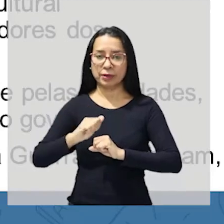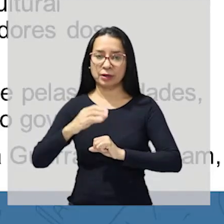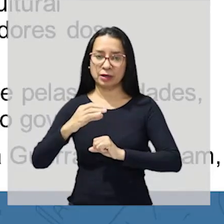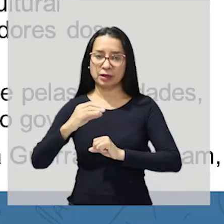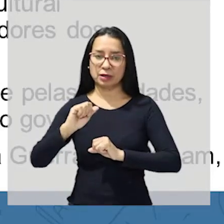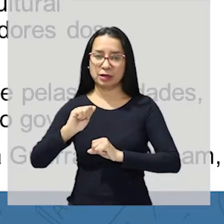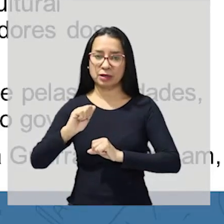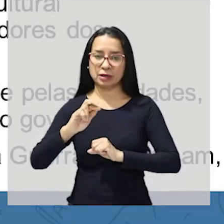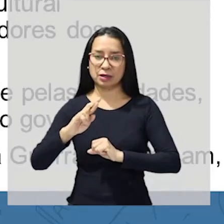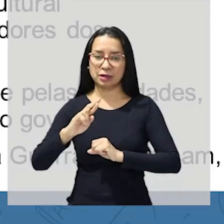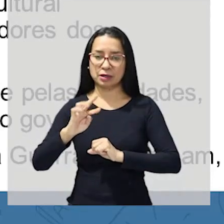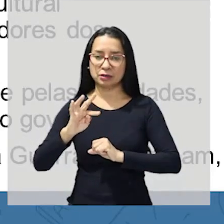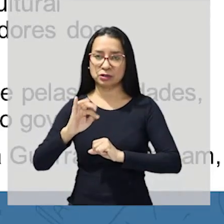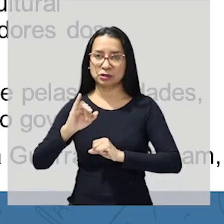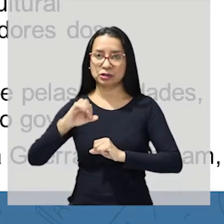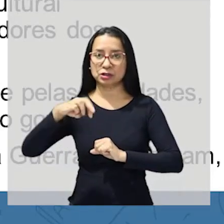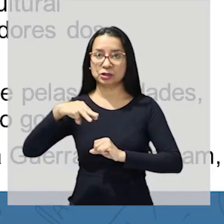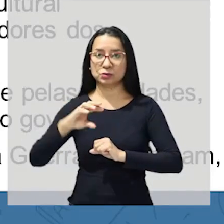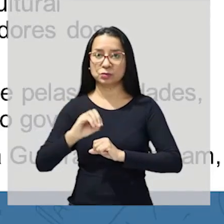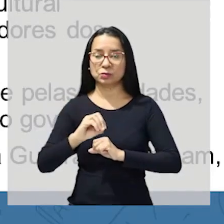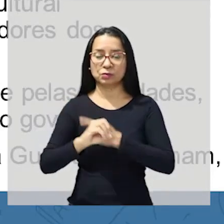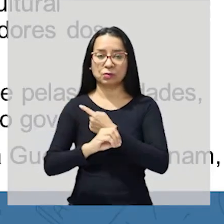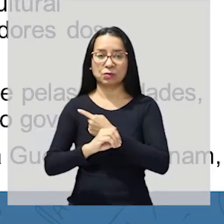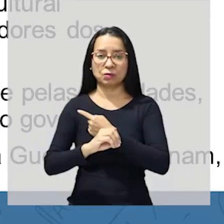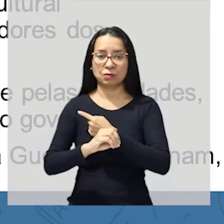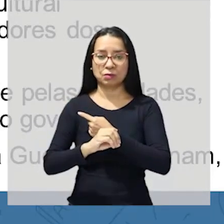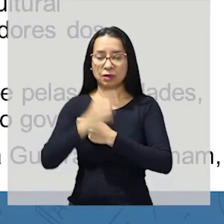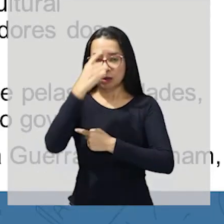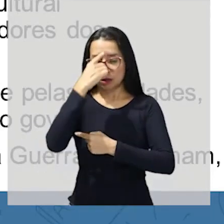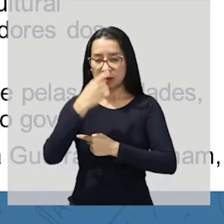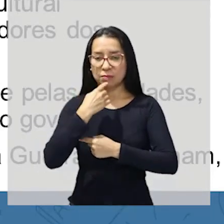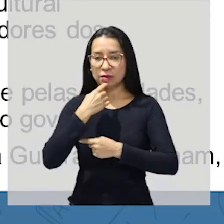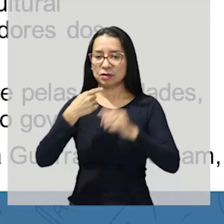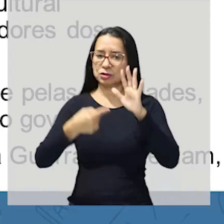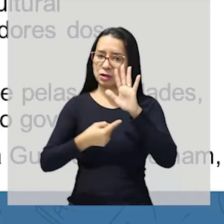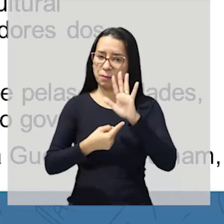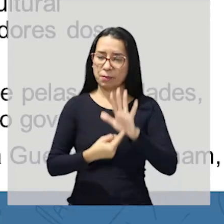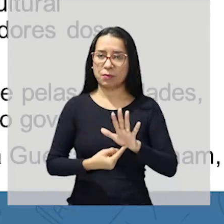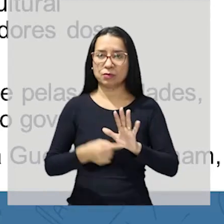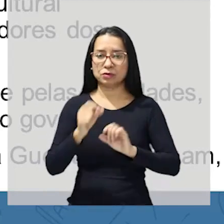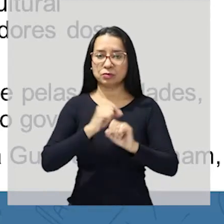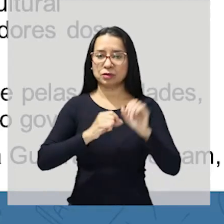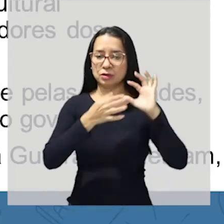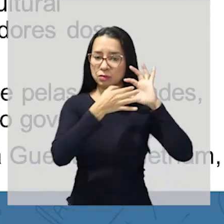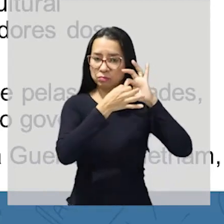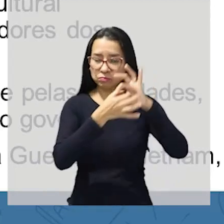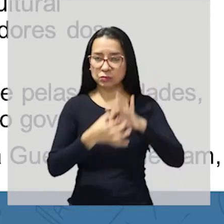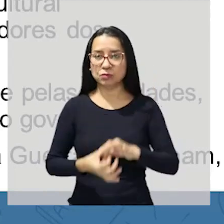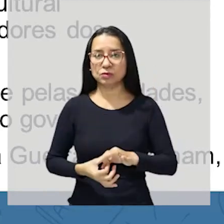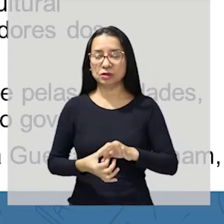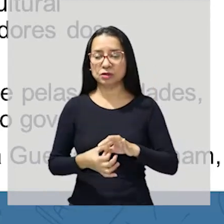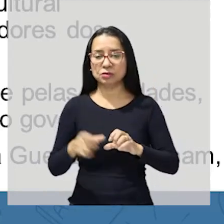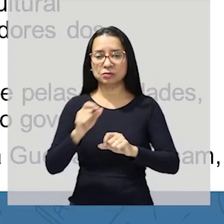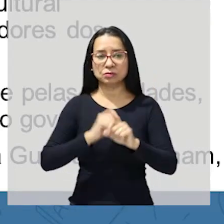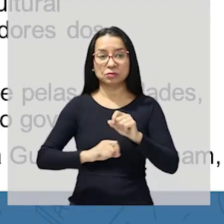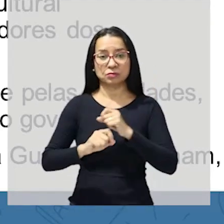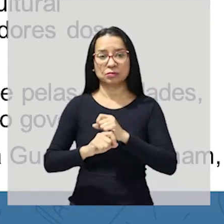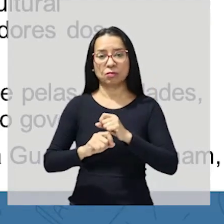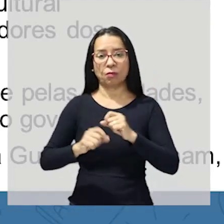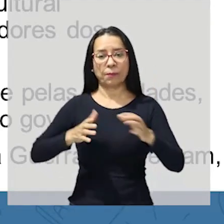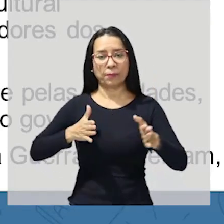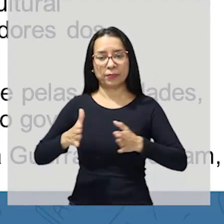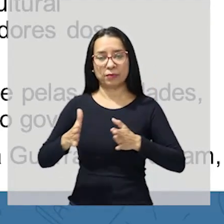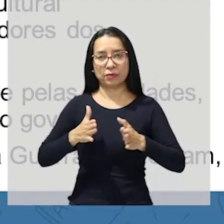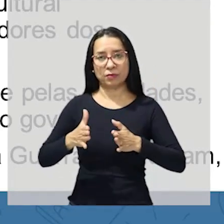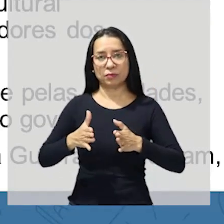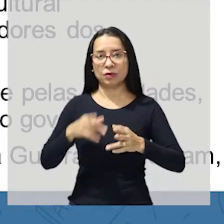a imagem, vamos voltar para ela justamente nos relata o contexto do macartismo. E